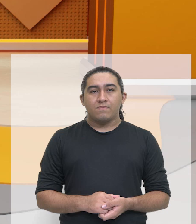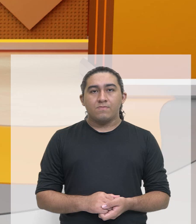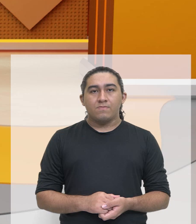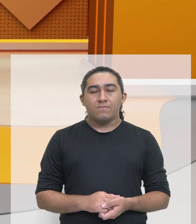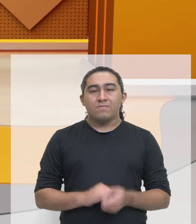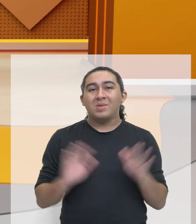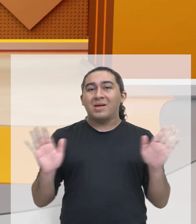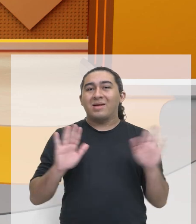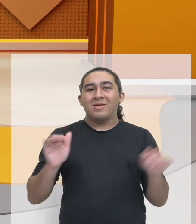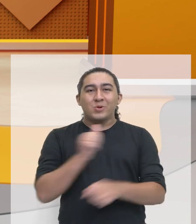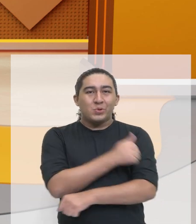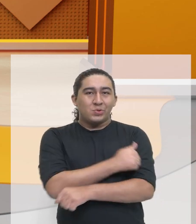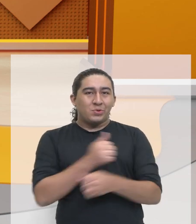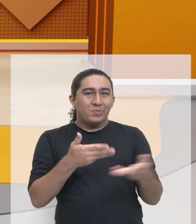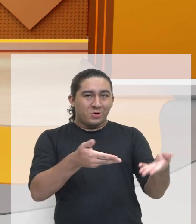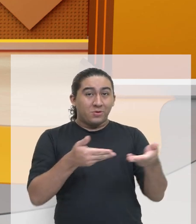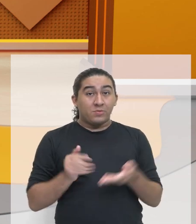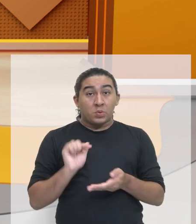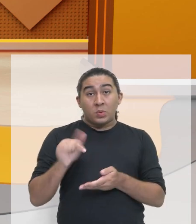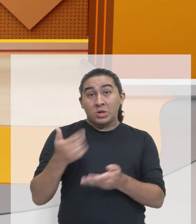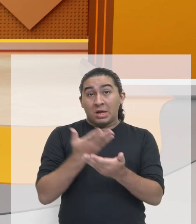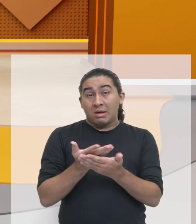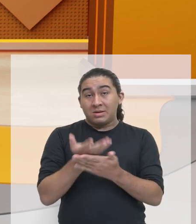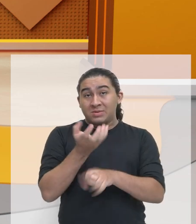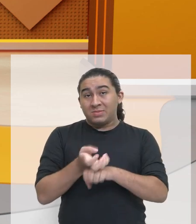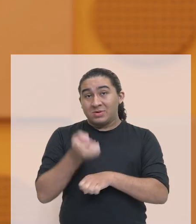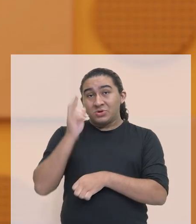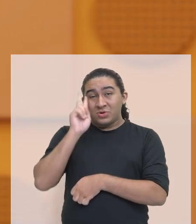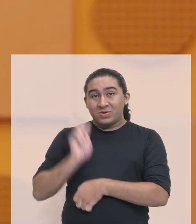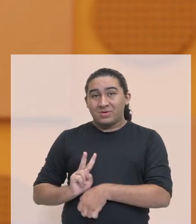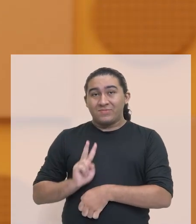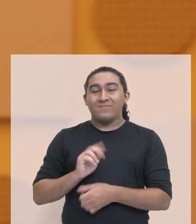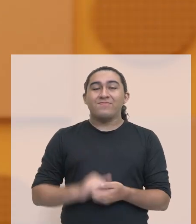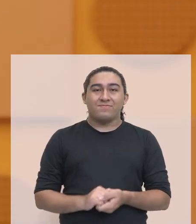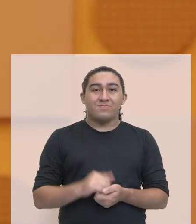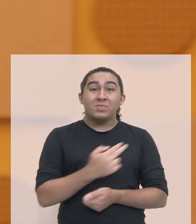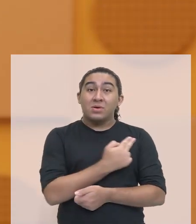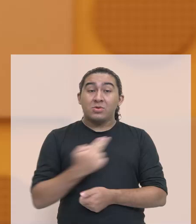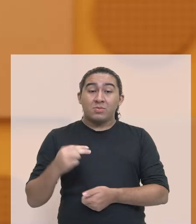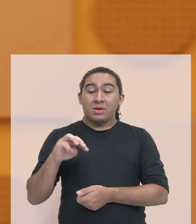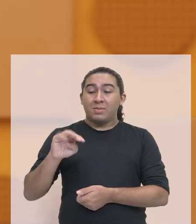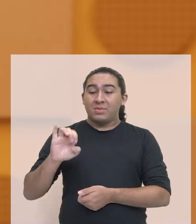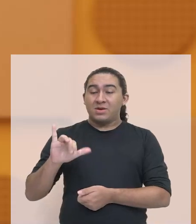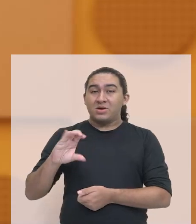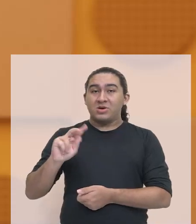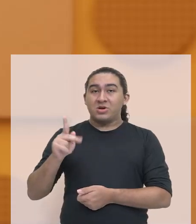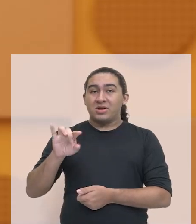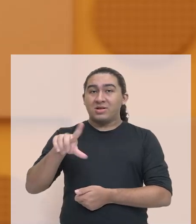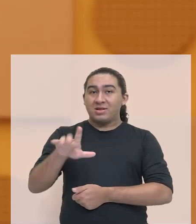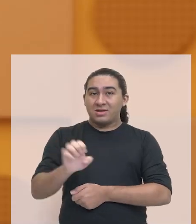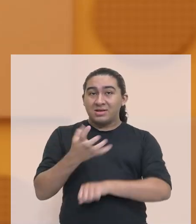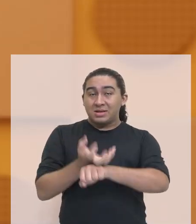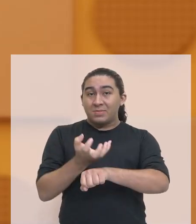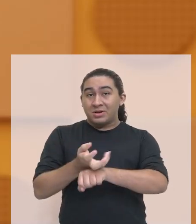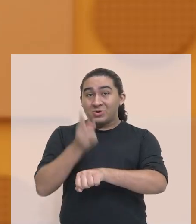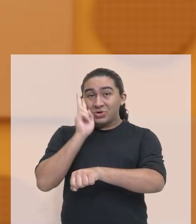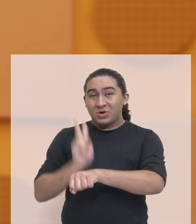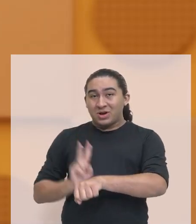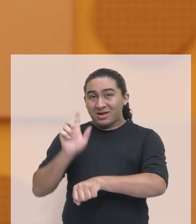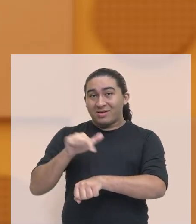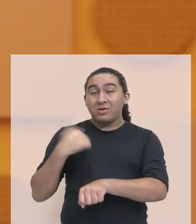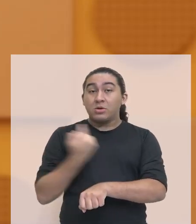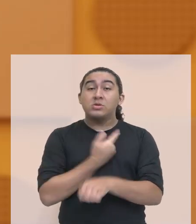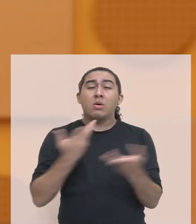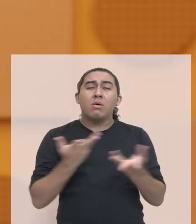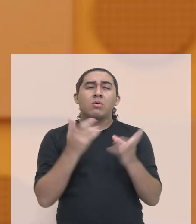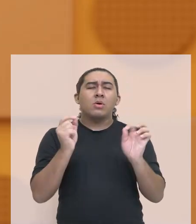Olá, queridos alunos! Sejam bem-vindos a mais uma aula de História. Eu sou a professora Michele Santos, do componente de História, e vamos